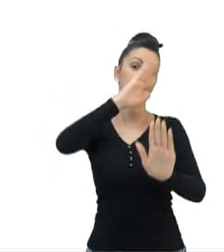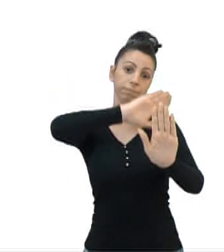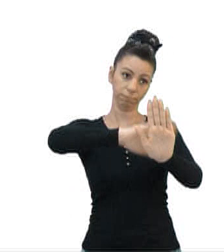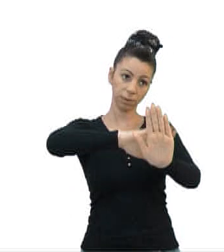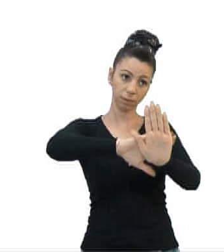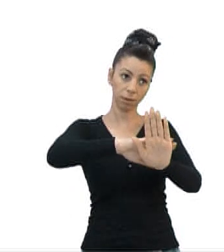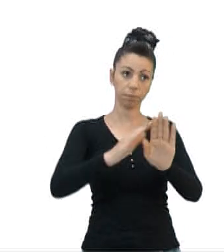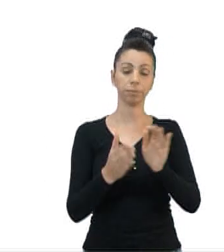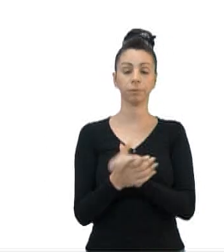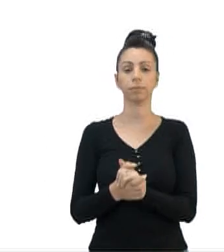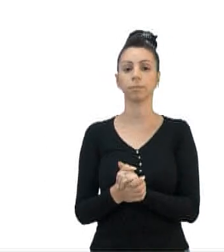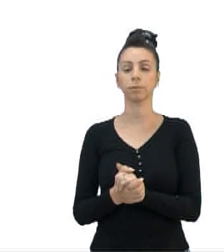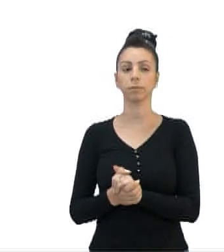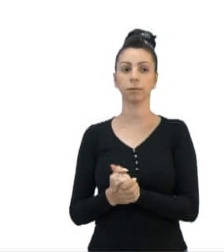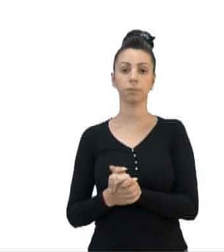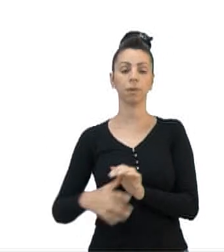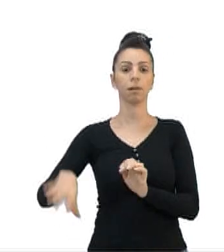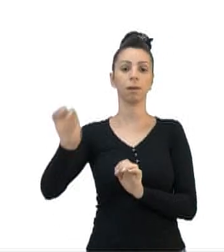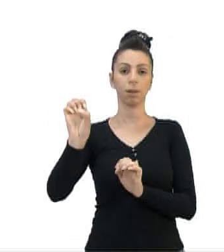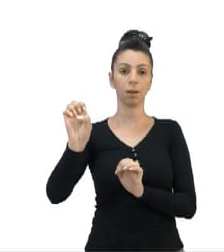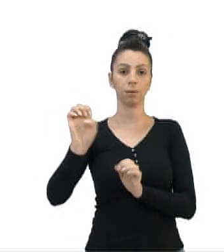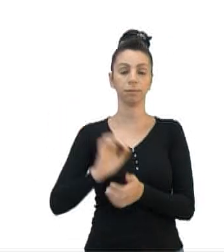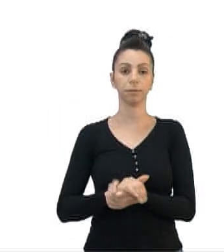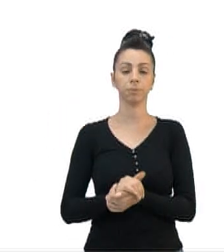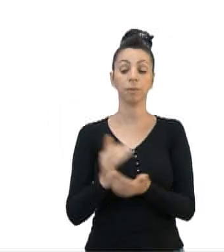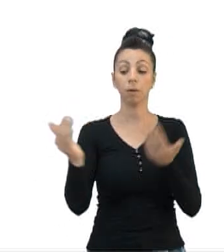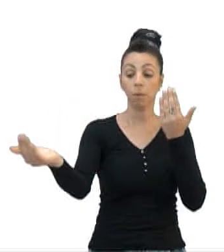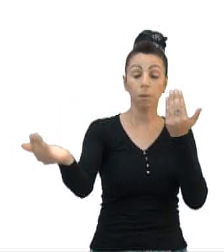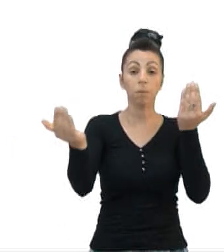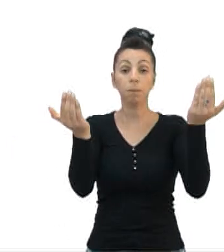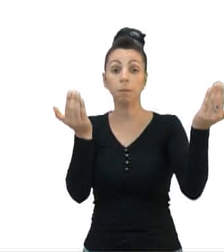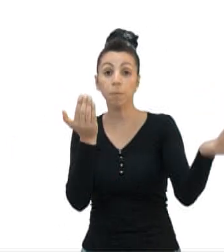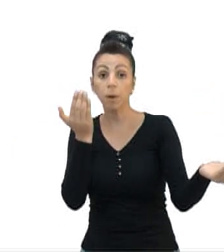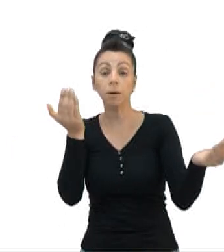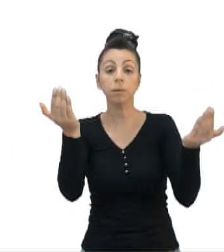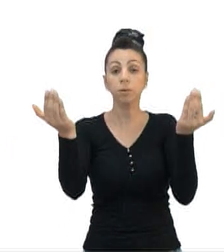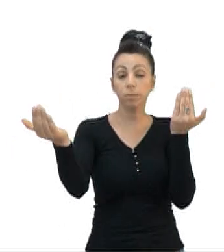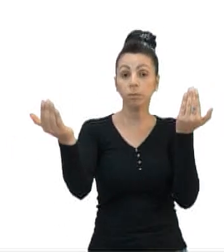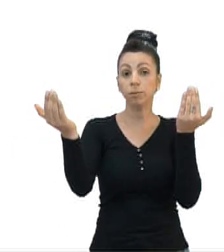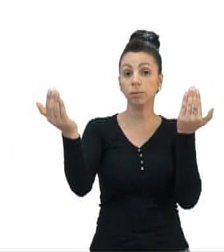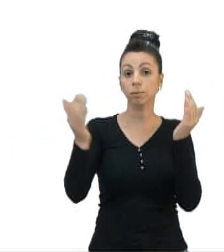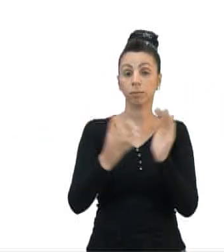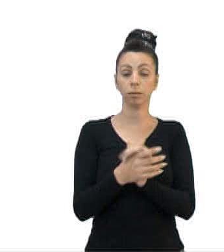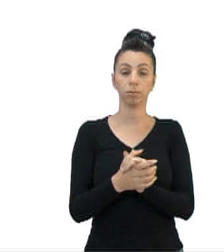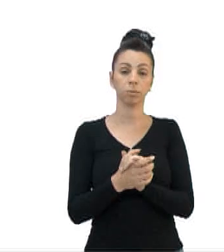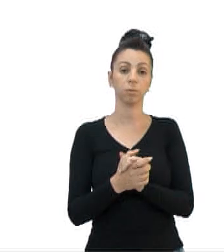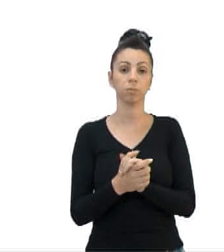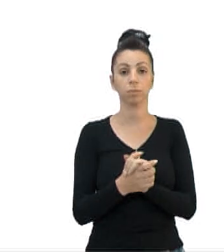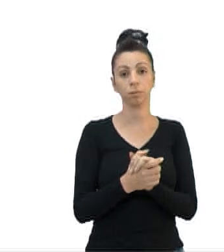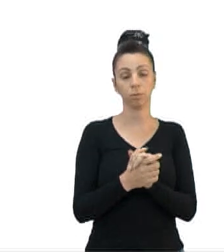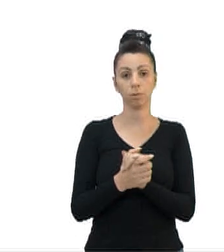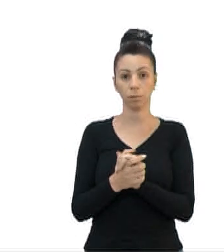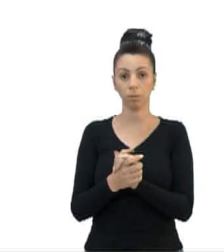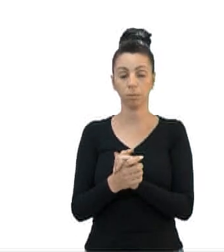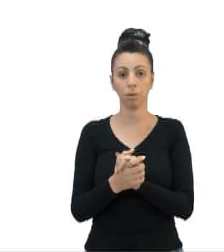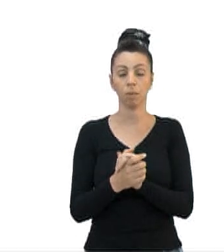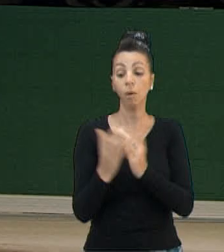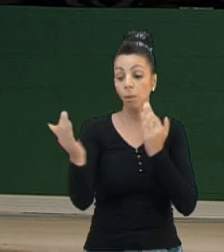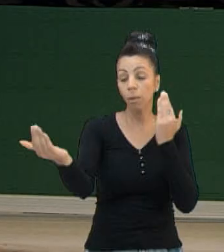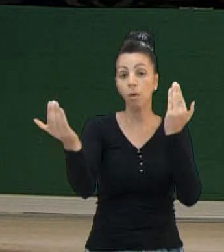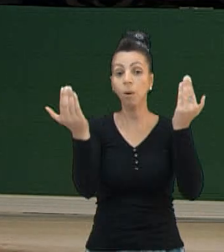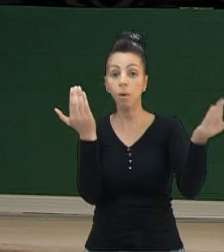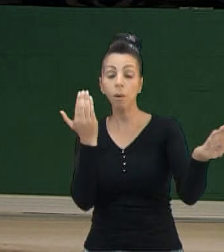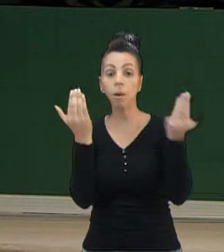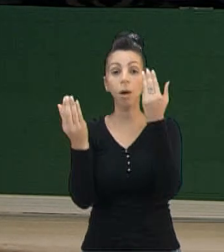comparação. O que a gente falou da comparação? É a ideia de trazer uma comparação com o como, com elementos de comparação,